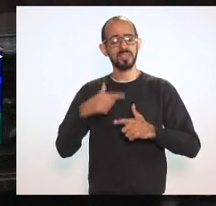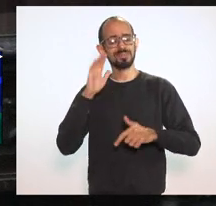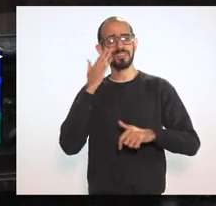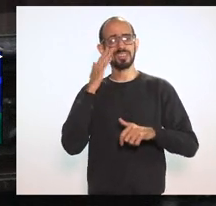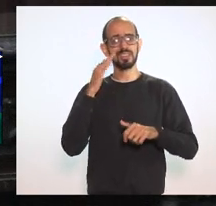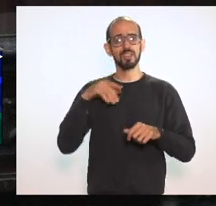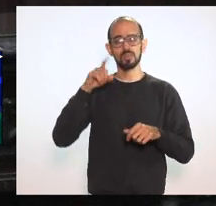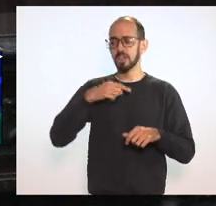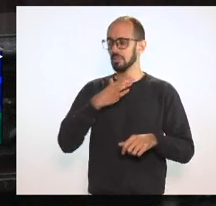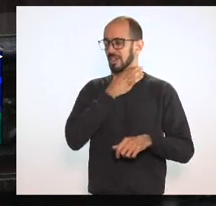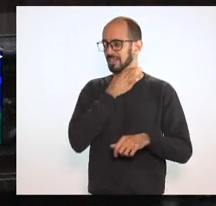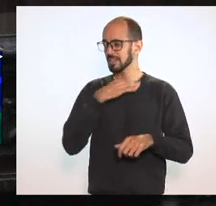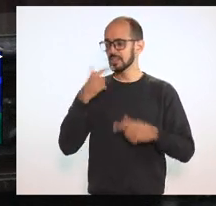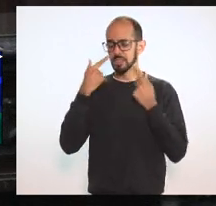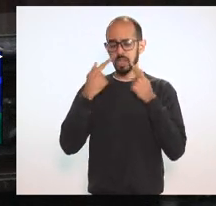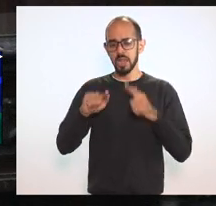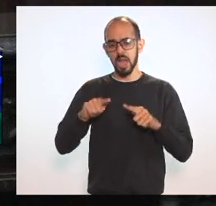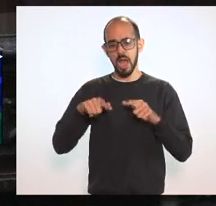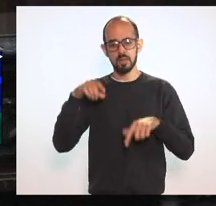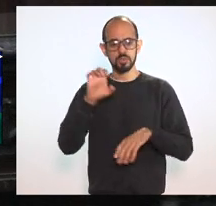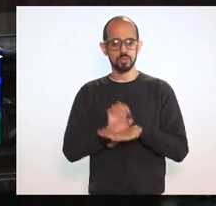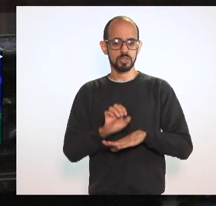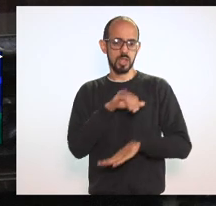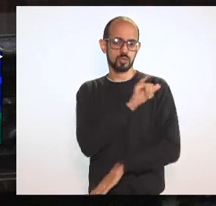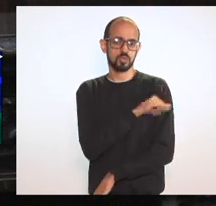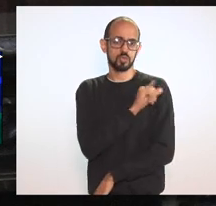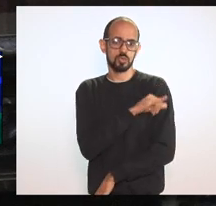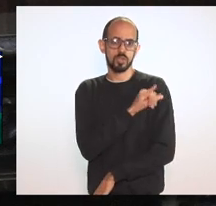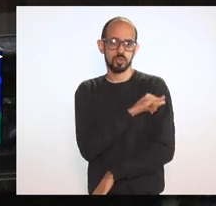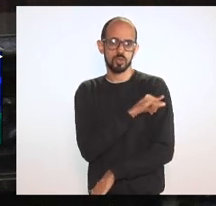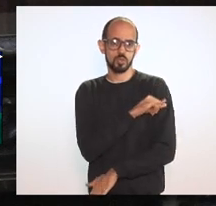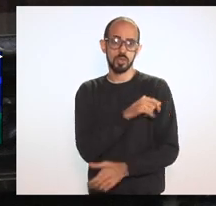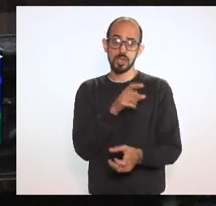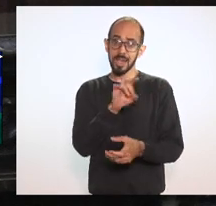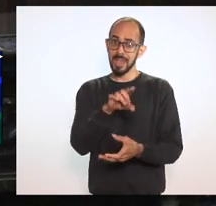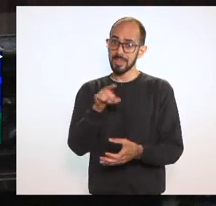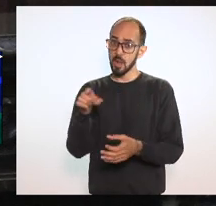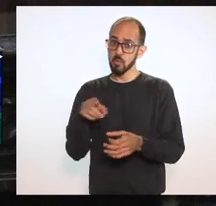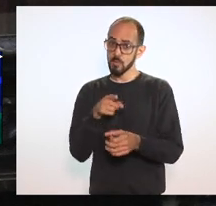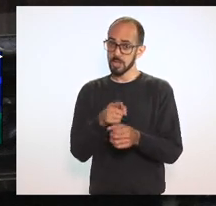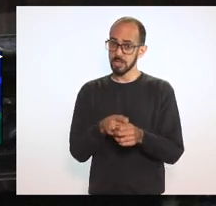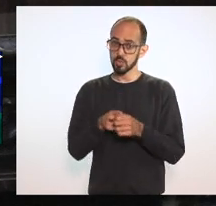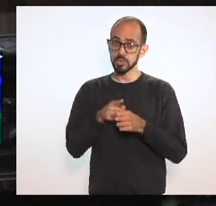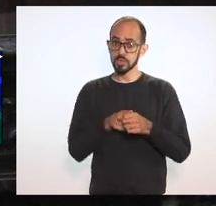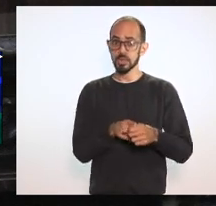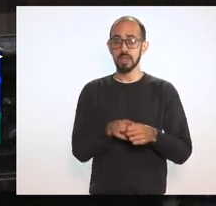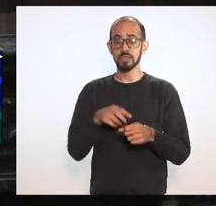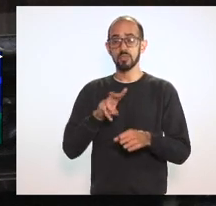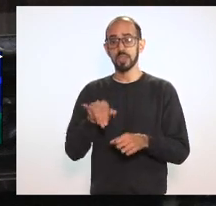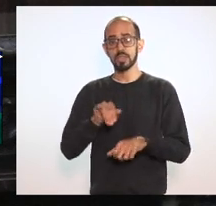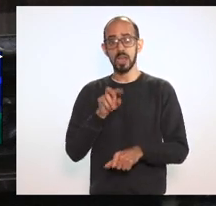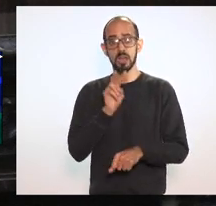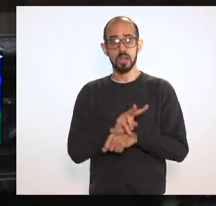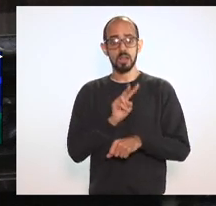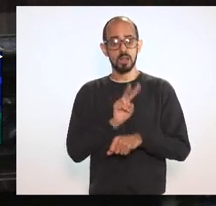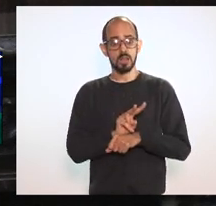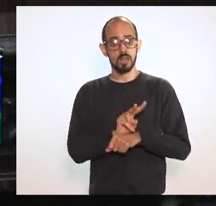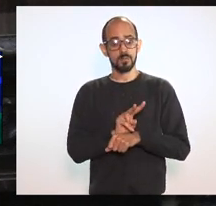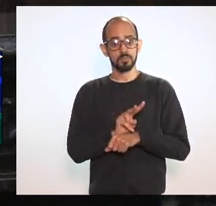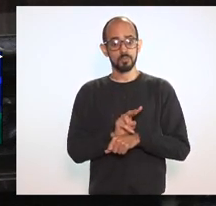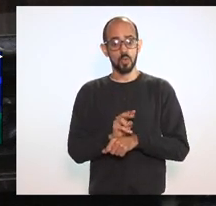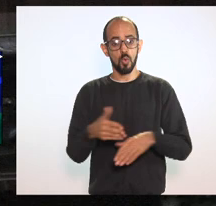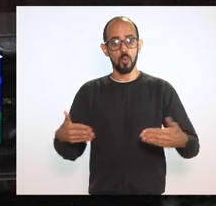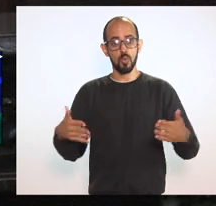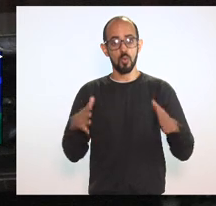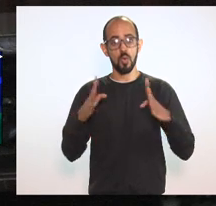crise humanitária no estado do Rio de Janeiro e as suas cidades vão estar resguardada com restrições